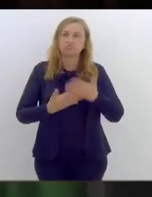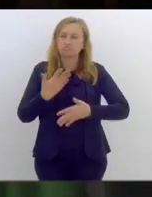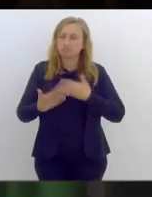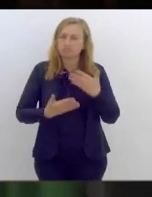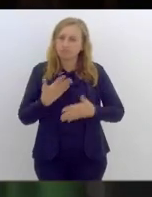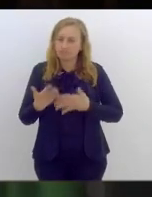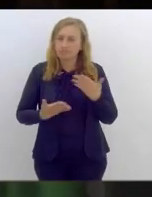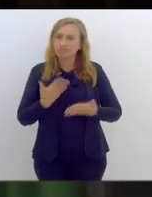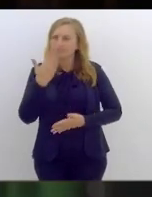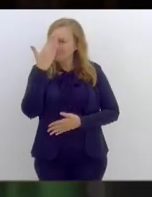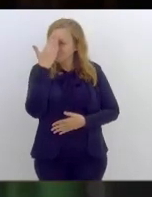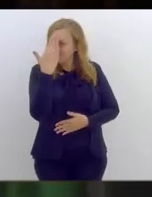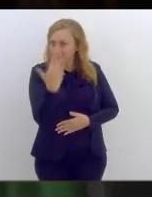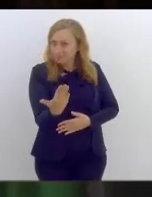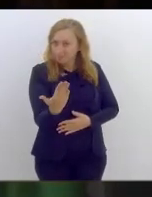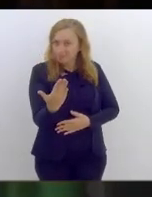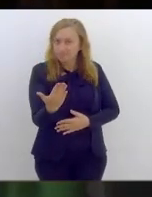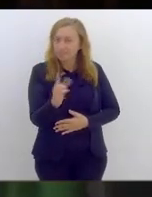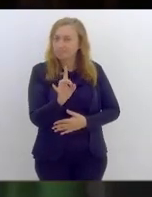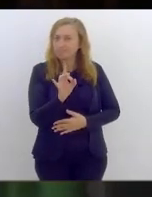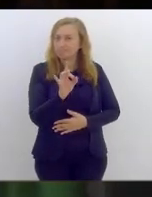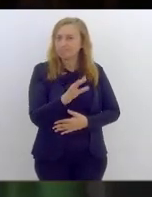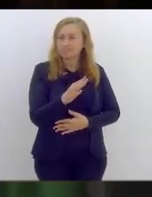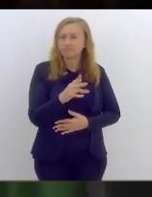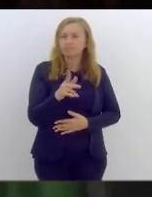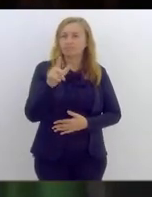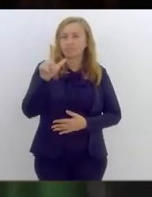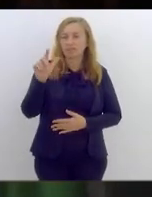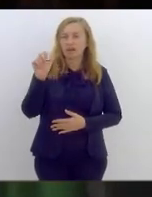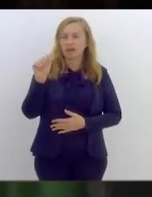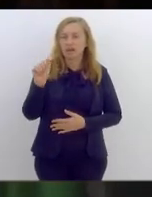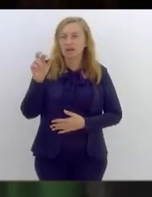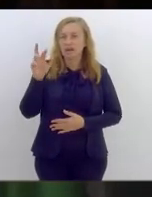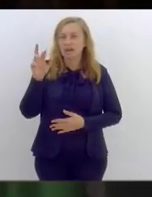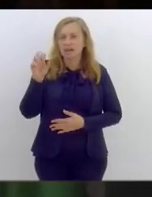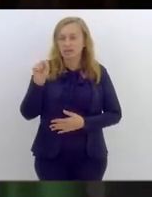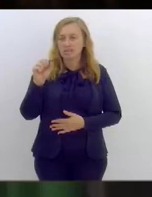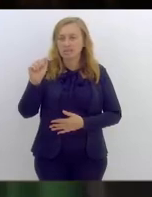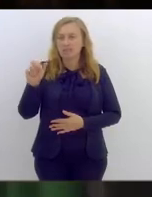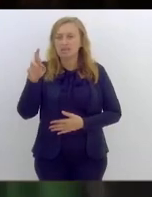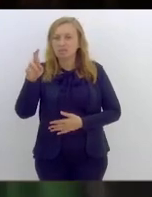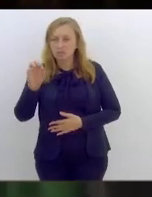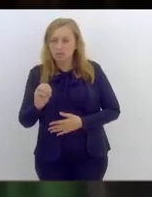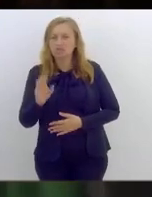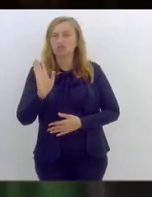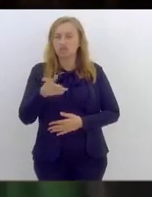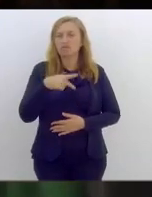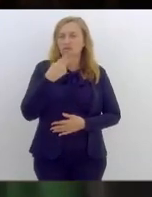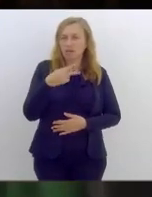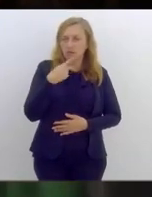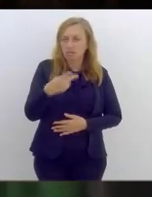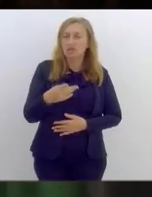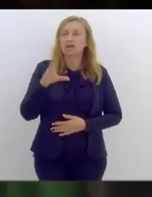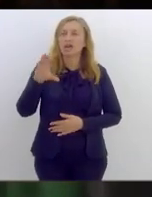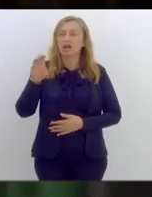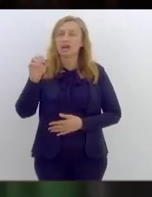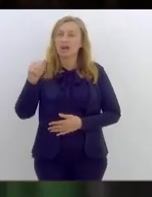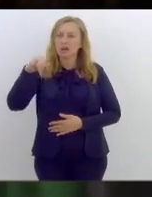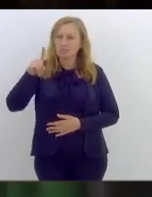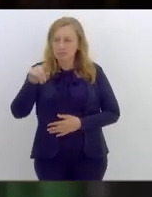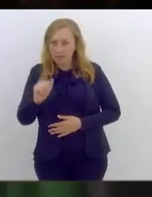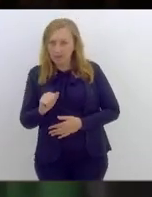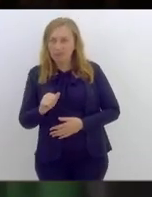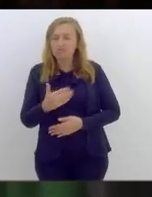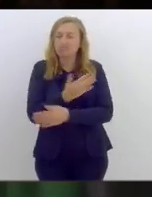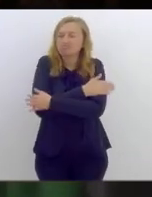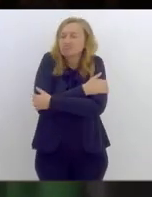e agradecer, não só pelo Lázaro, que já deixou a sua fala, né, com a Camila,